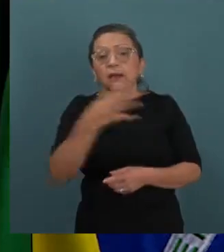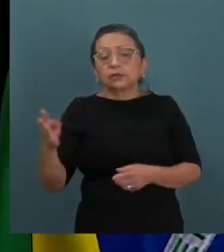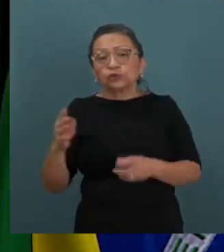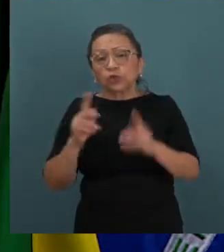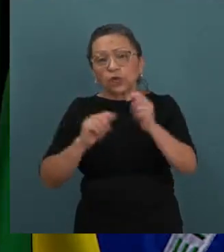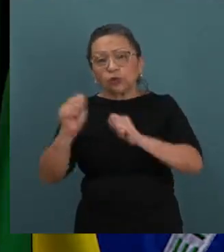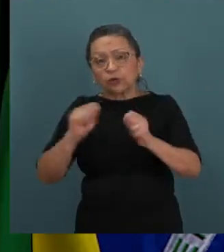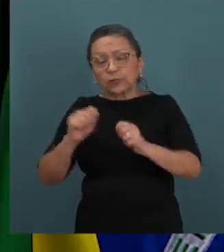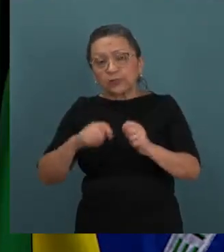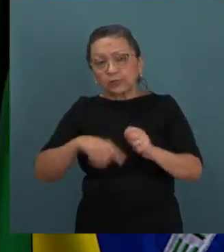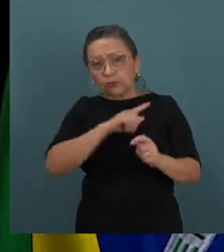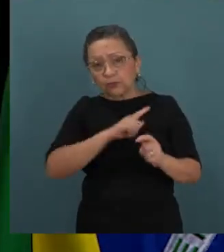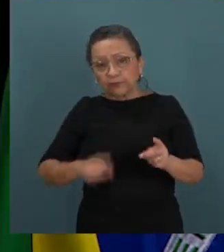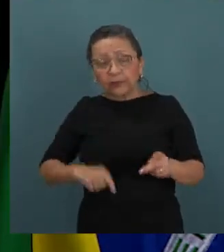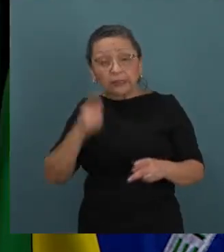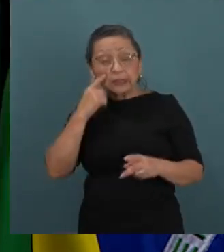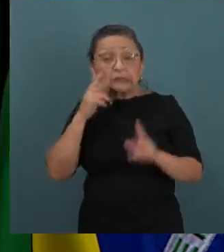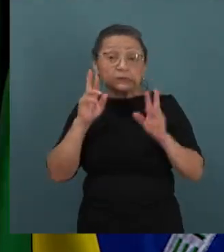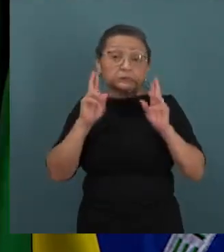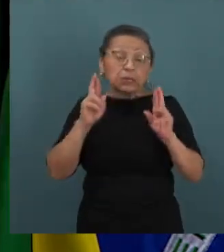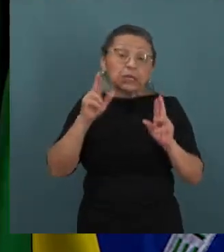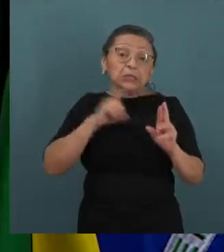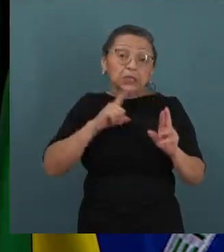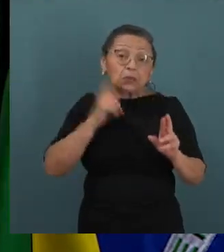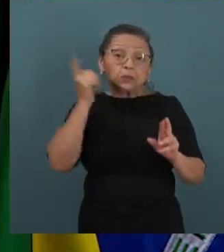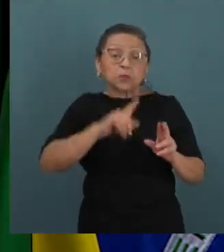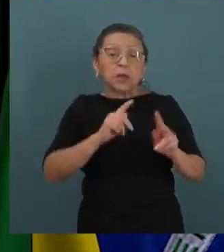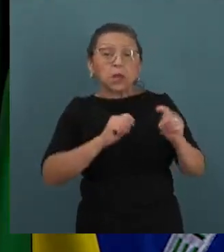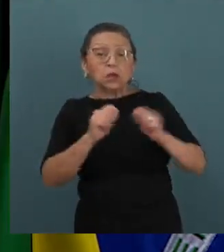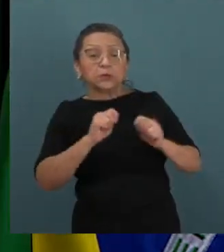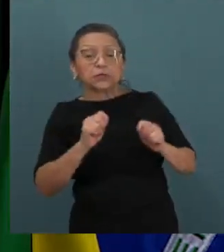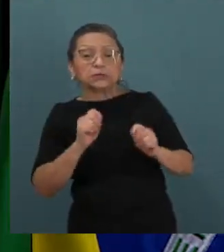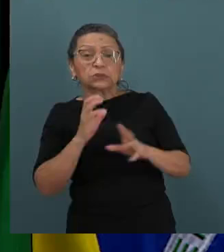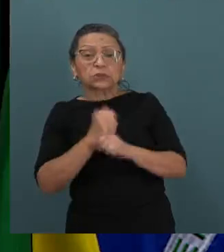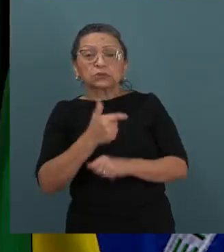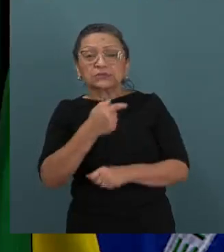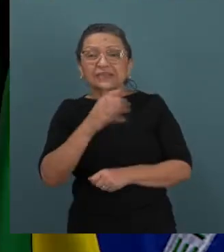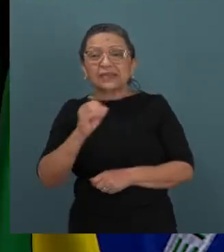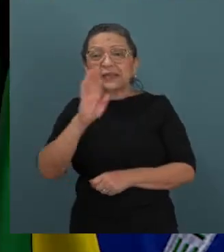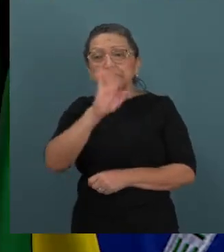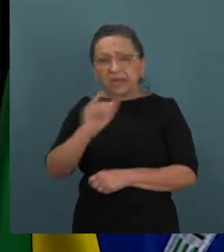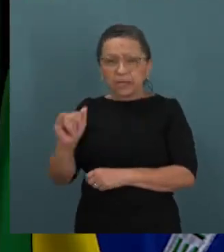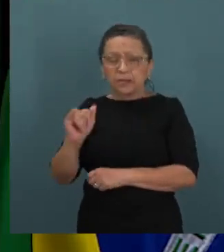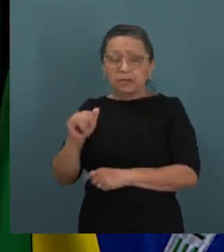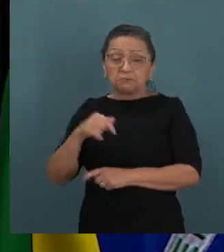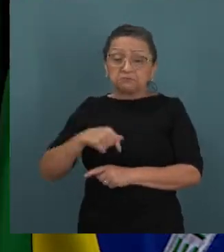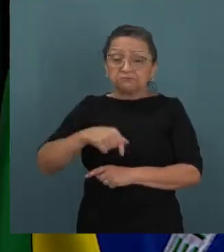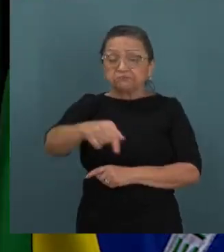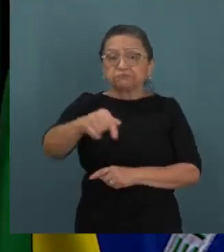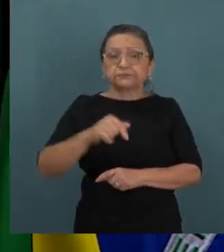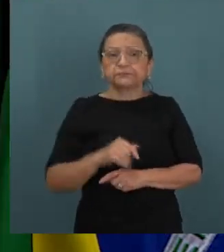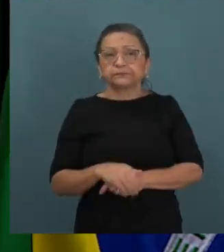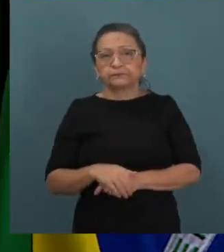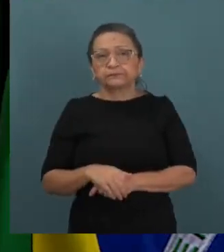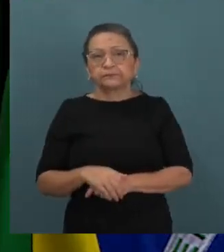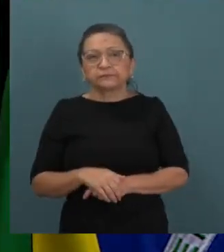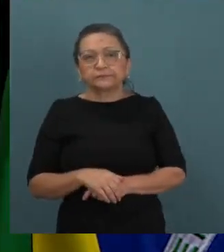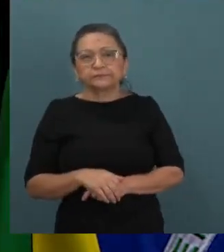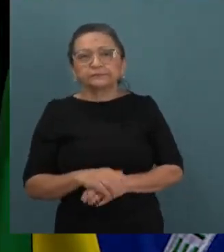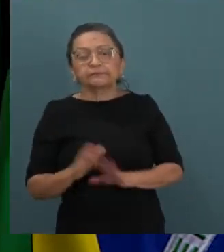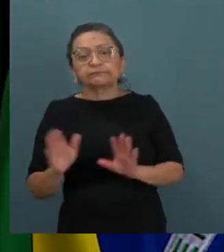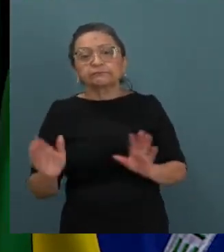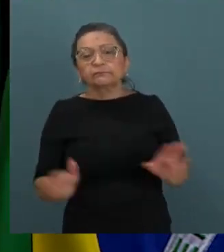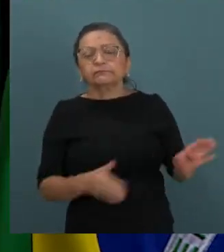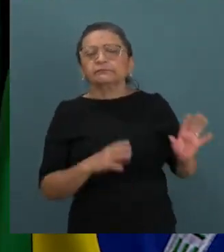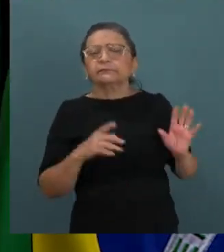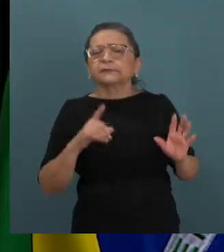do governo e que espera obter uma economia de 70 bi nos próximos anos. Há